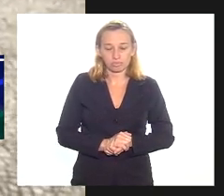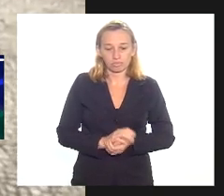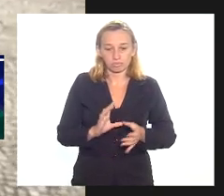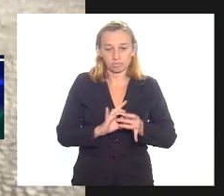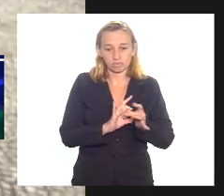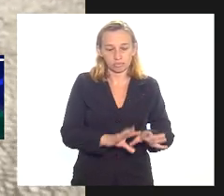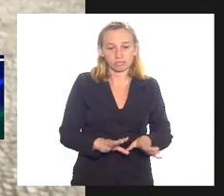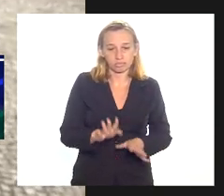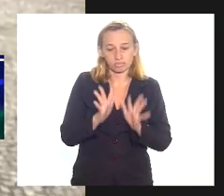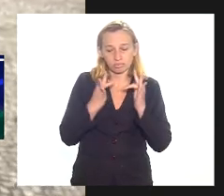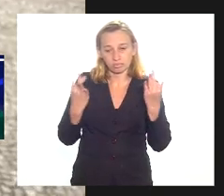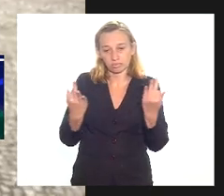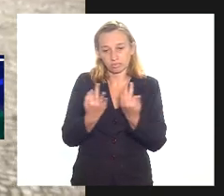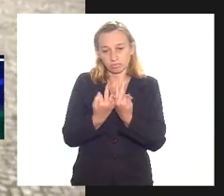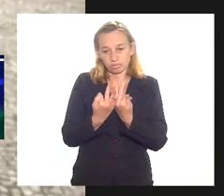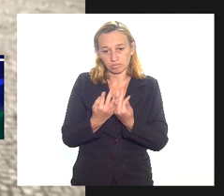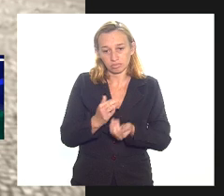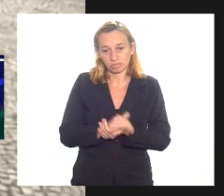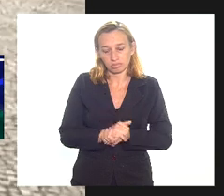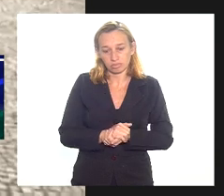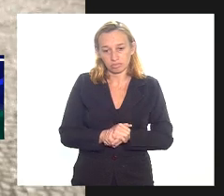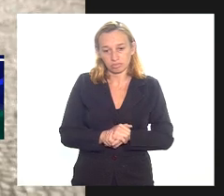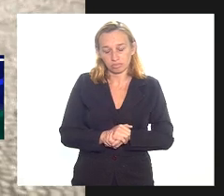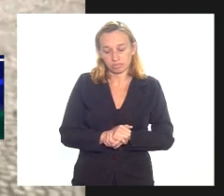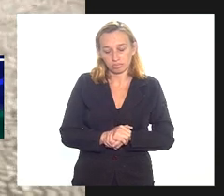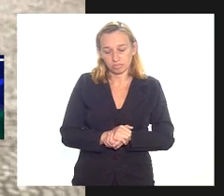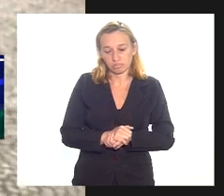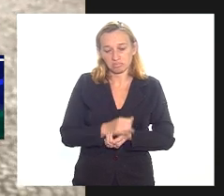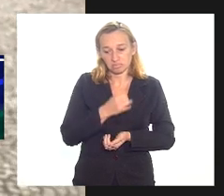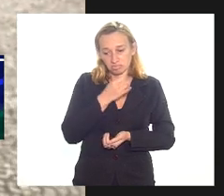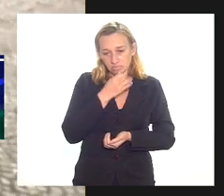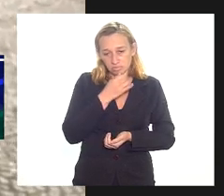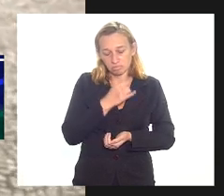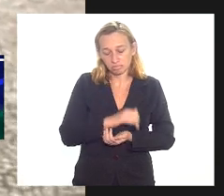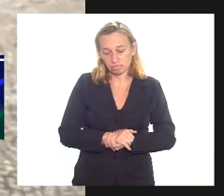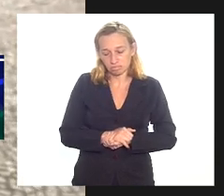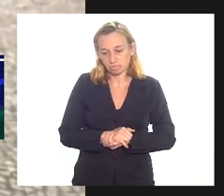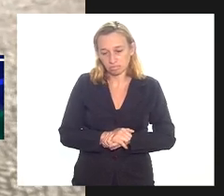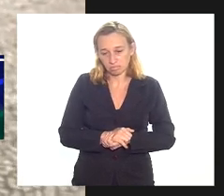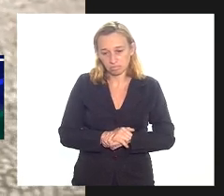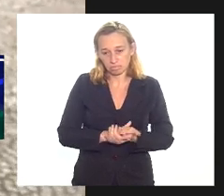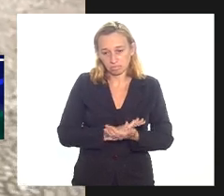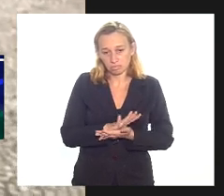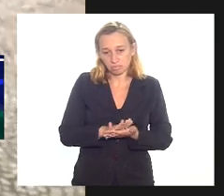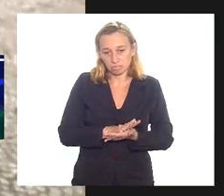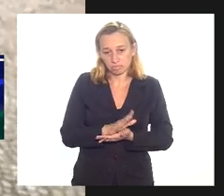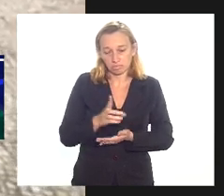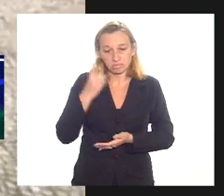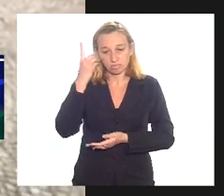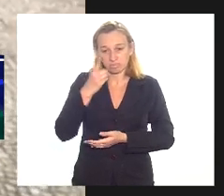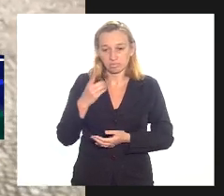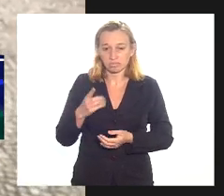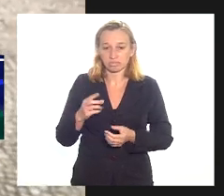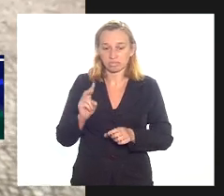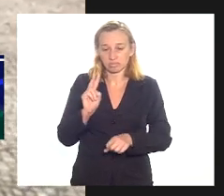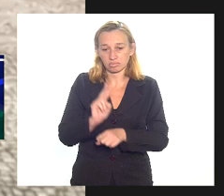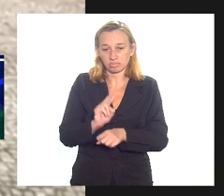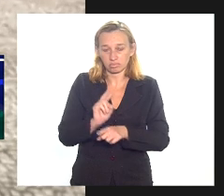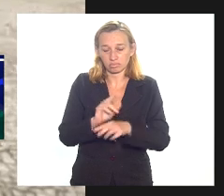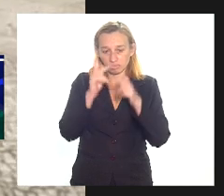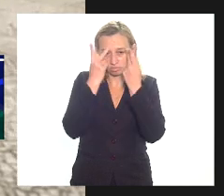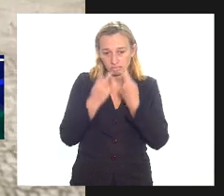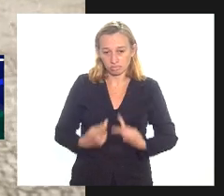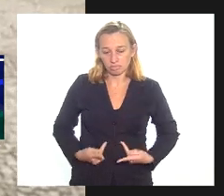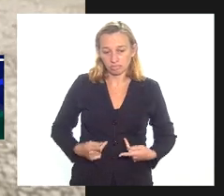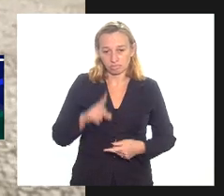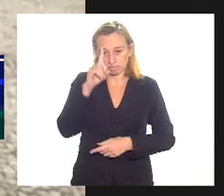sua família e não escuto, infelizmente, nada por parte de deputados que se dizem defensores dos direitos humanos,